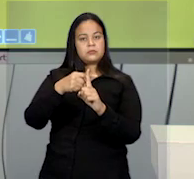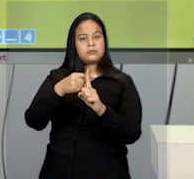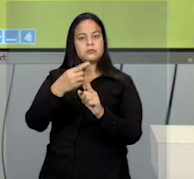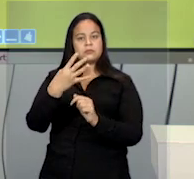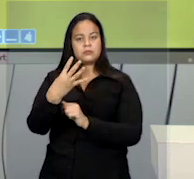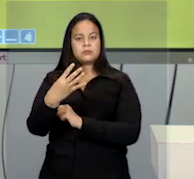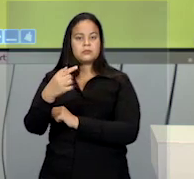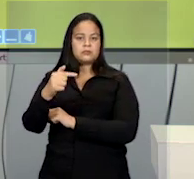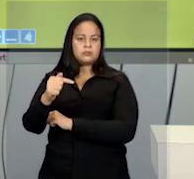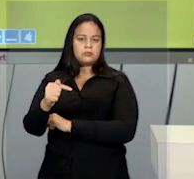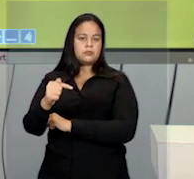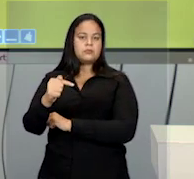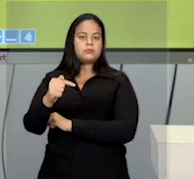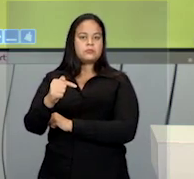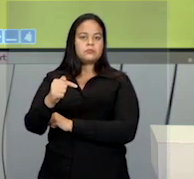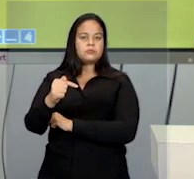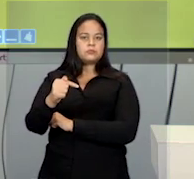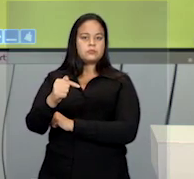47.